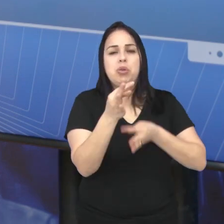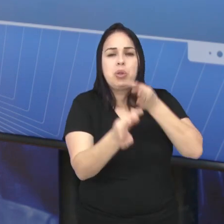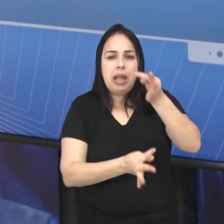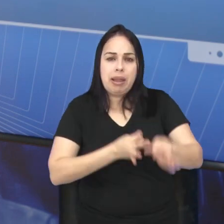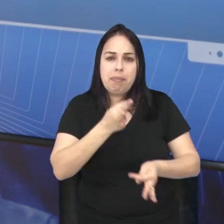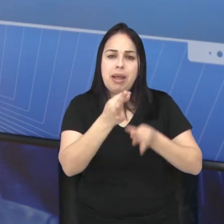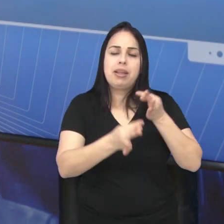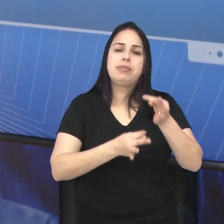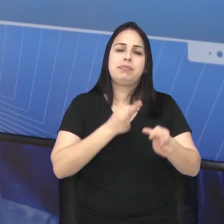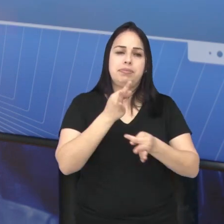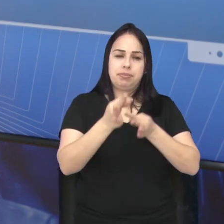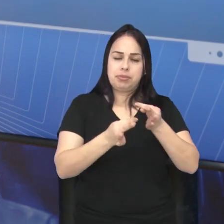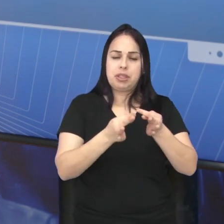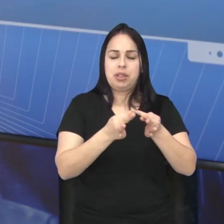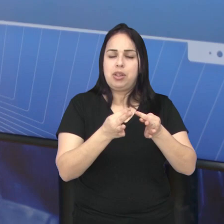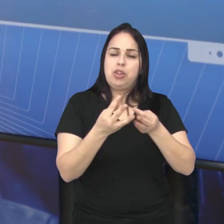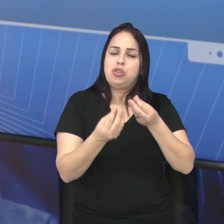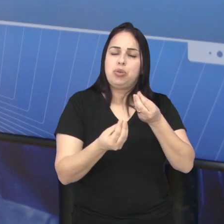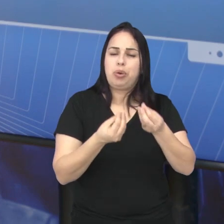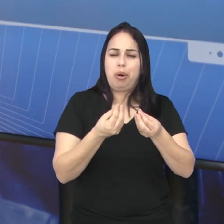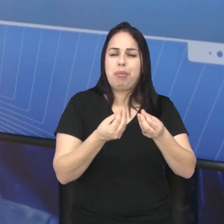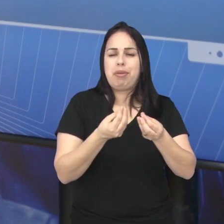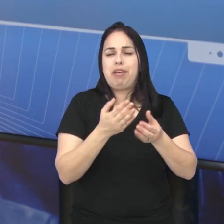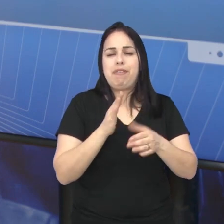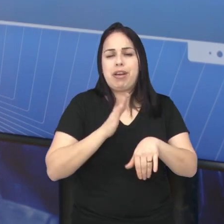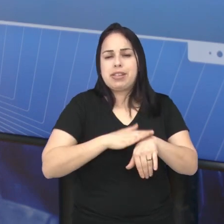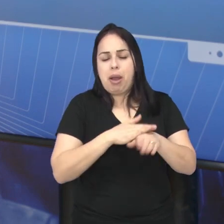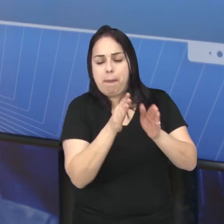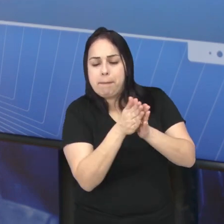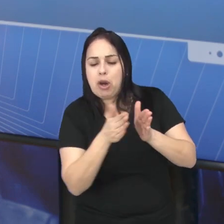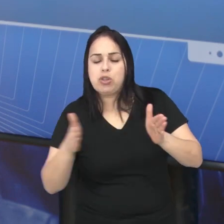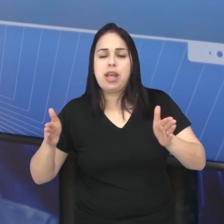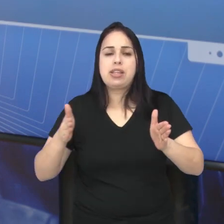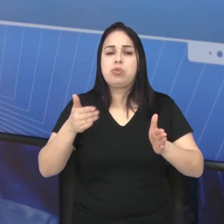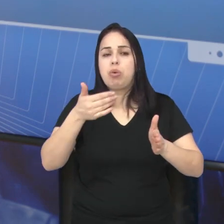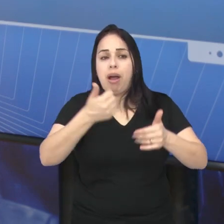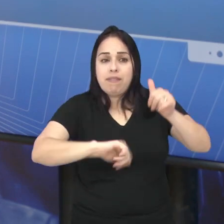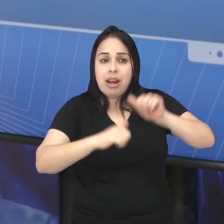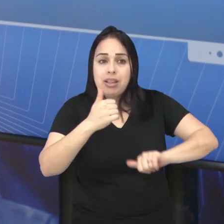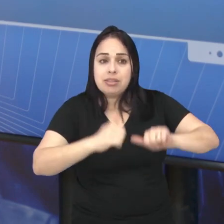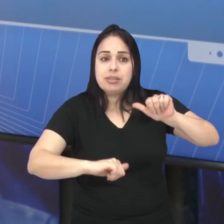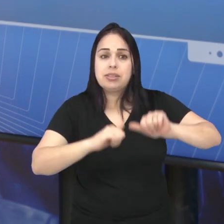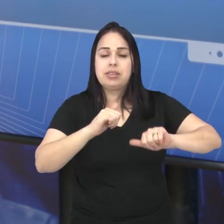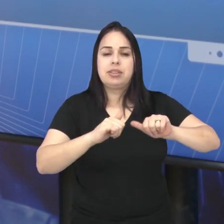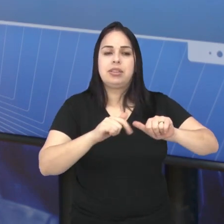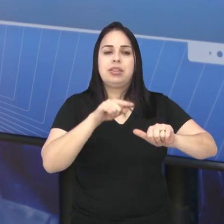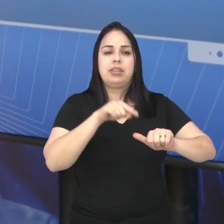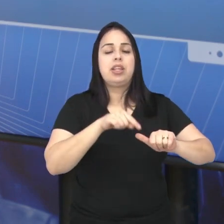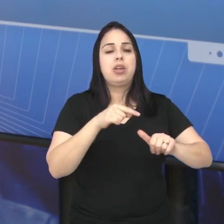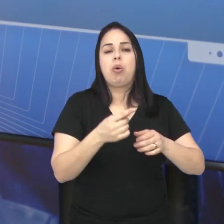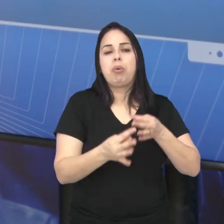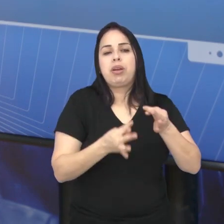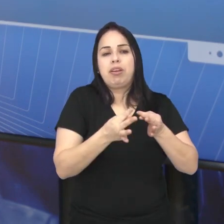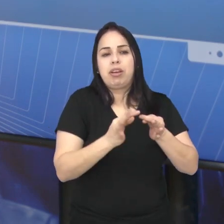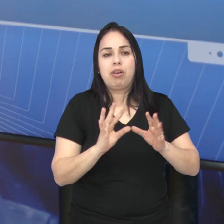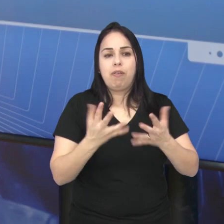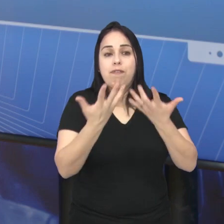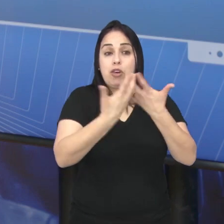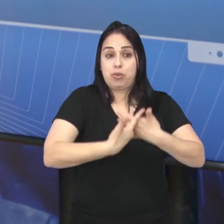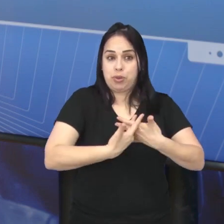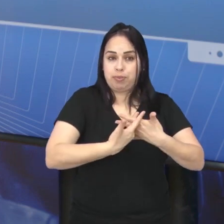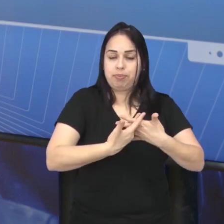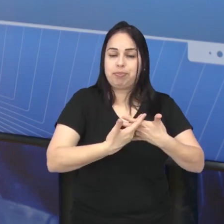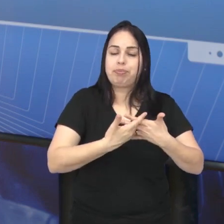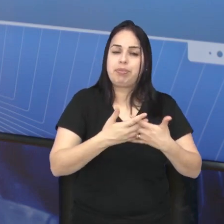a orientação do tratamento, de como vai proceder a triagem, essa avaliação, como vai ser o desempenho